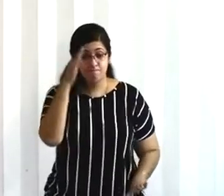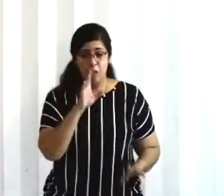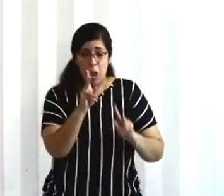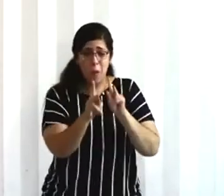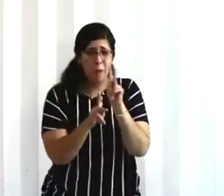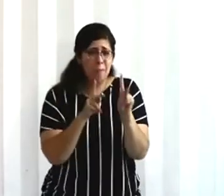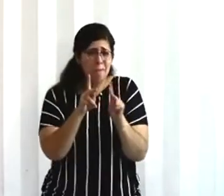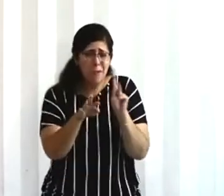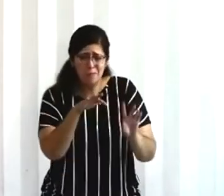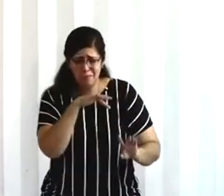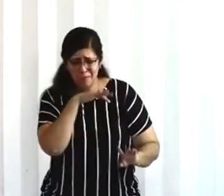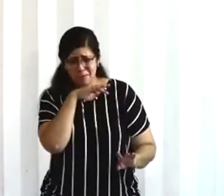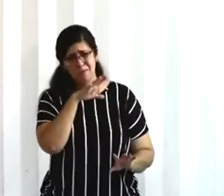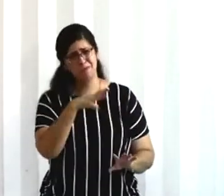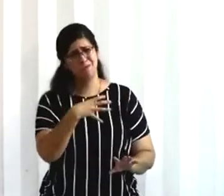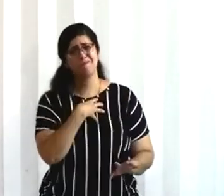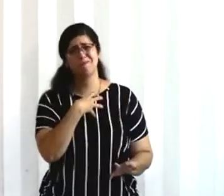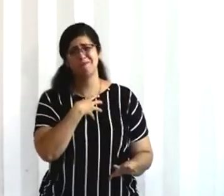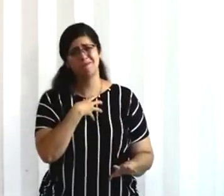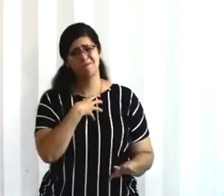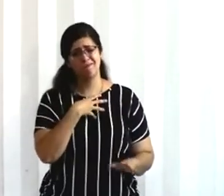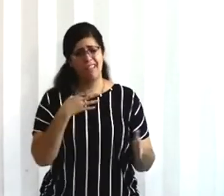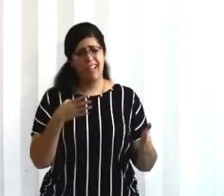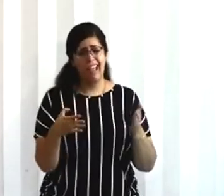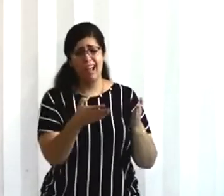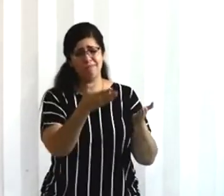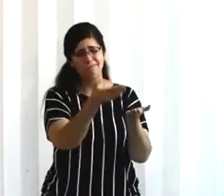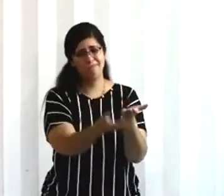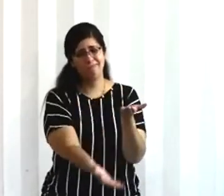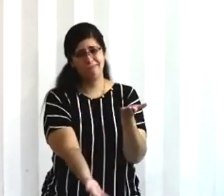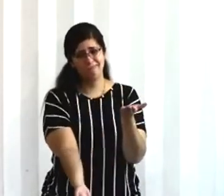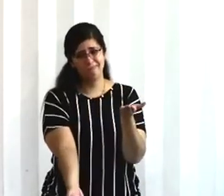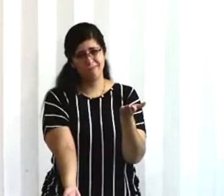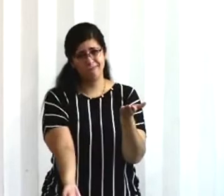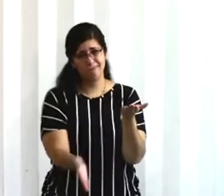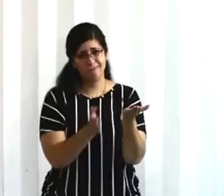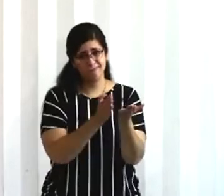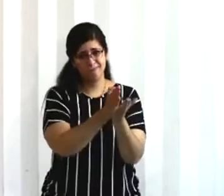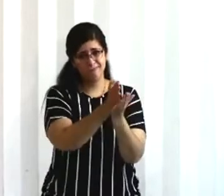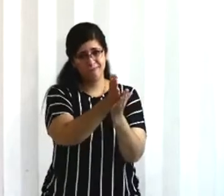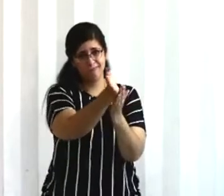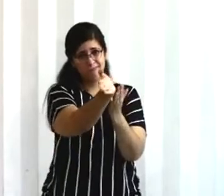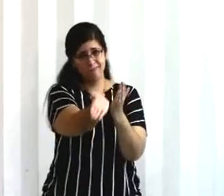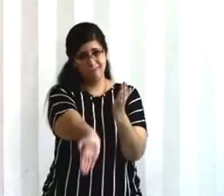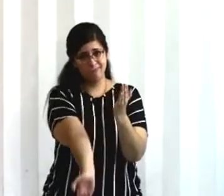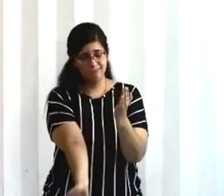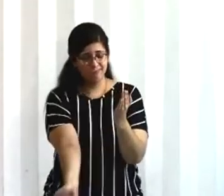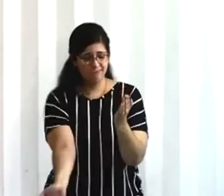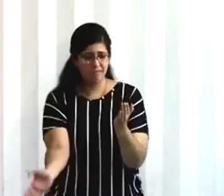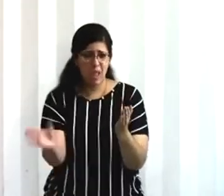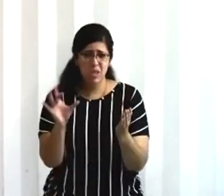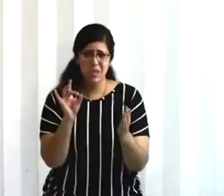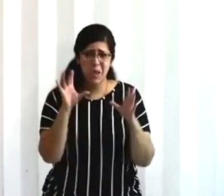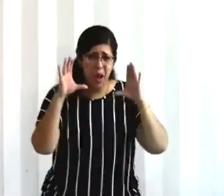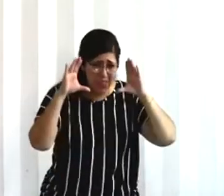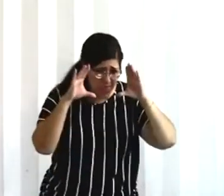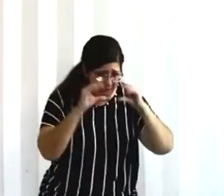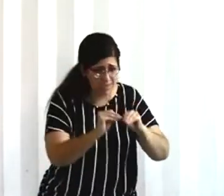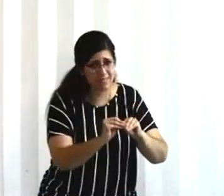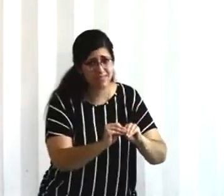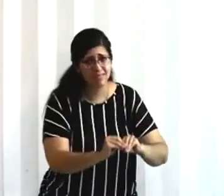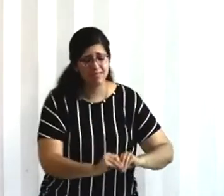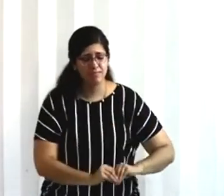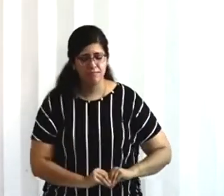consequentemente andou nesse mesmo caminho. Não havia esperança só havia trevas.